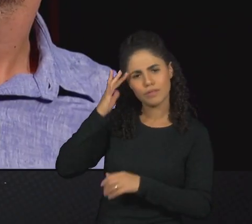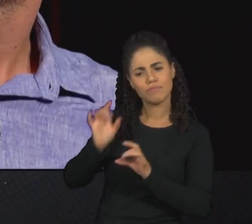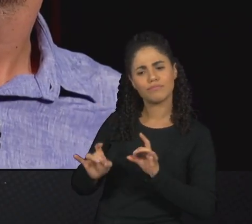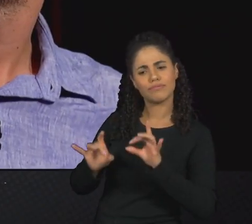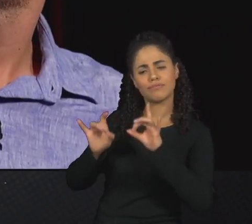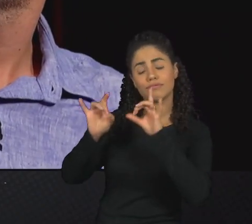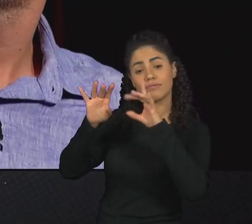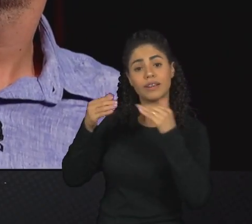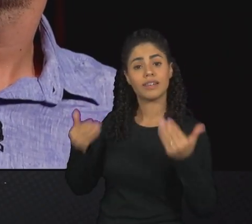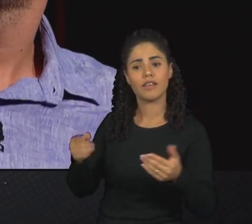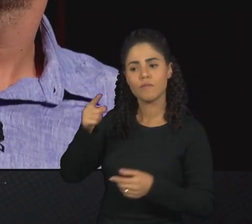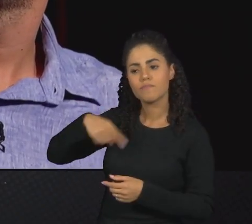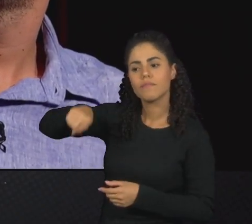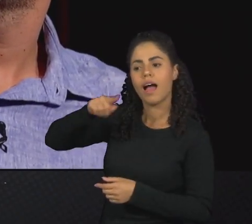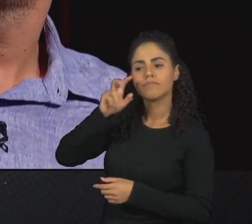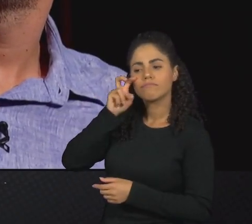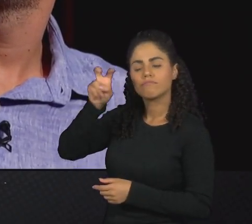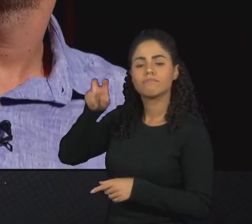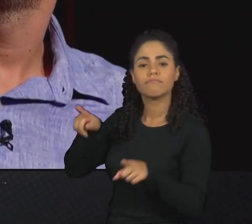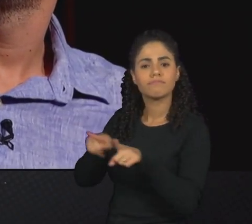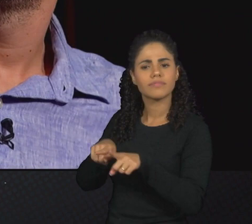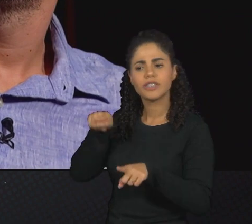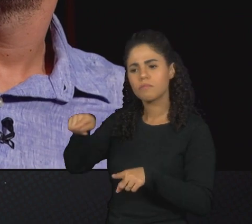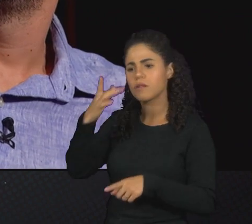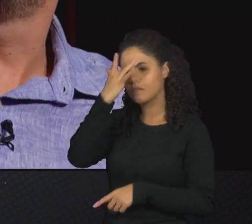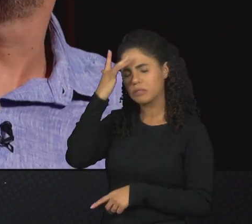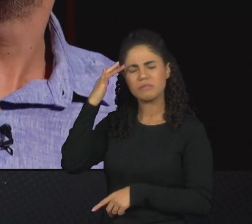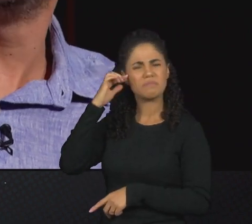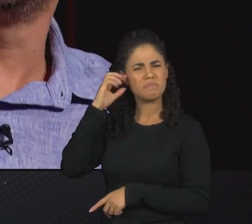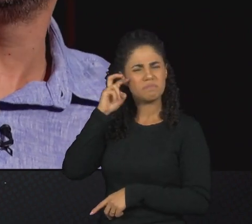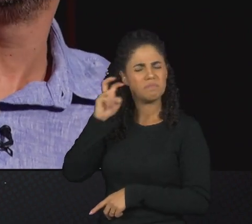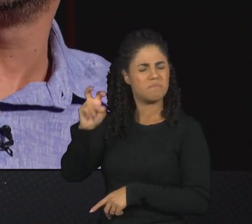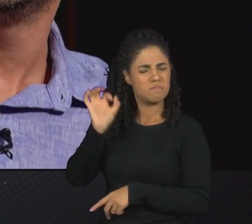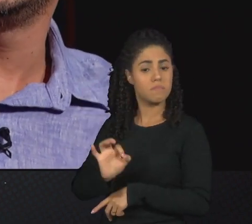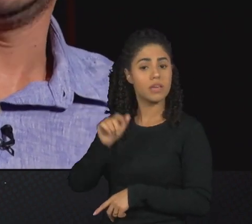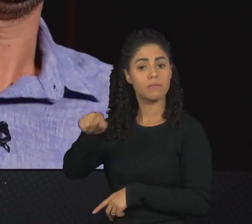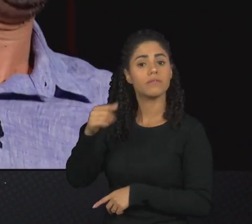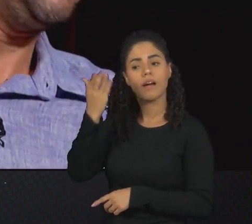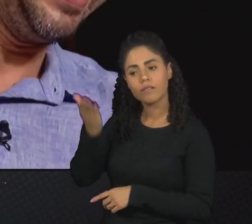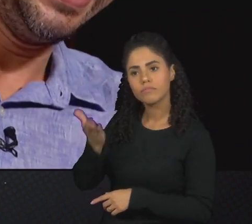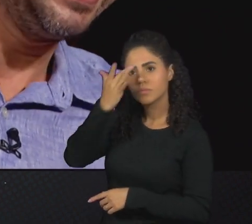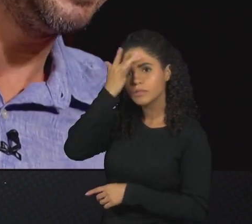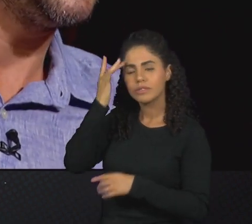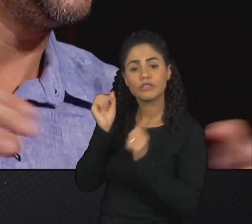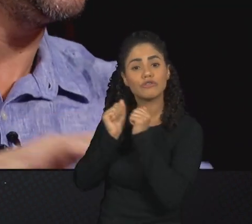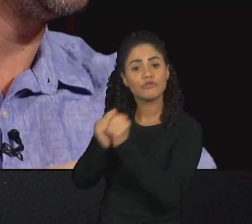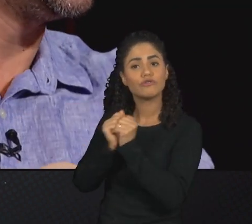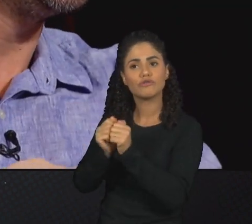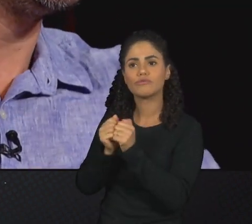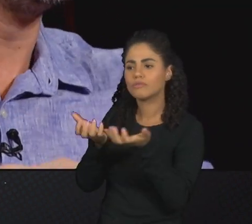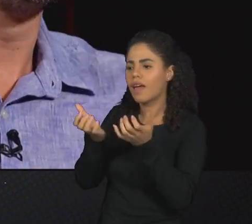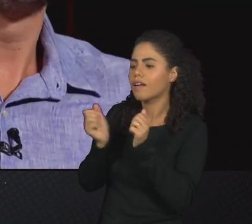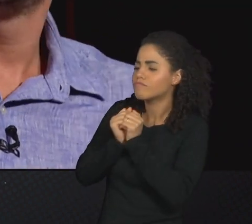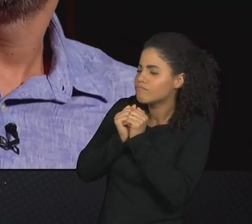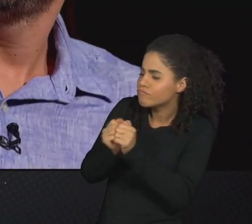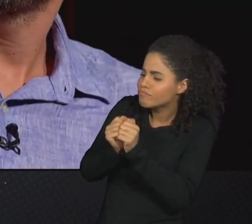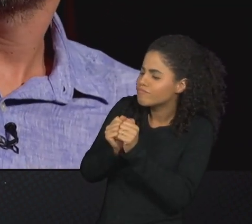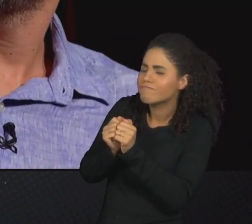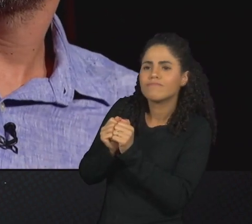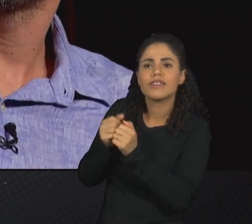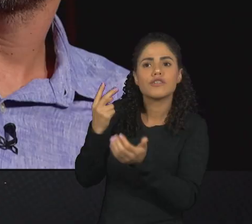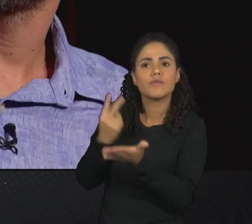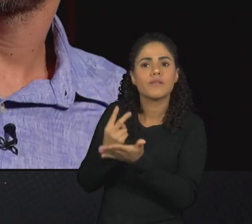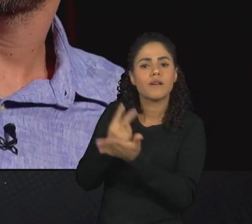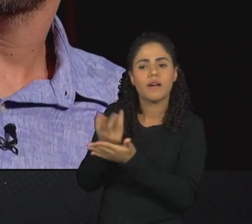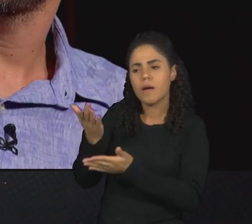também. É muito inteligente e é muito culto. Então é uma figura que a gente quer sempre ter por perto. É um cara